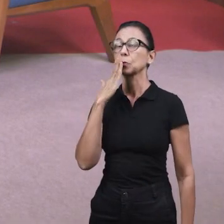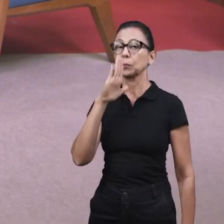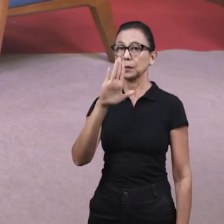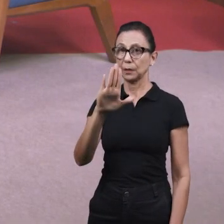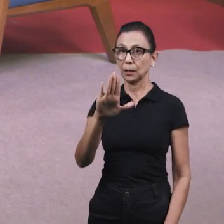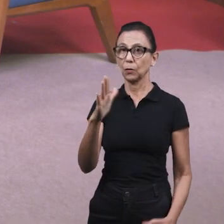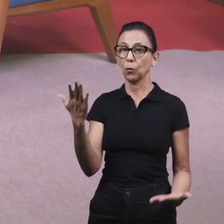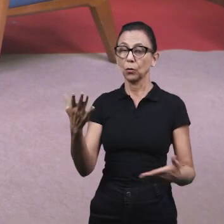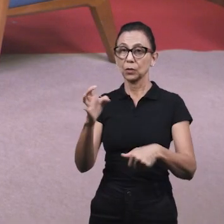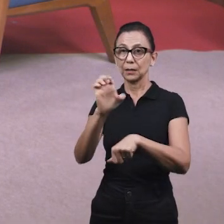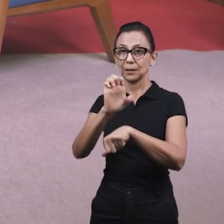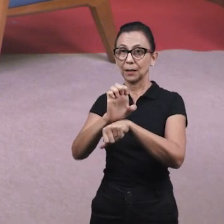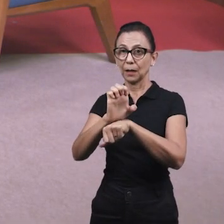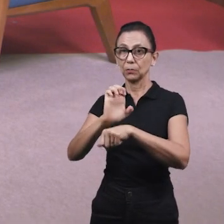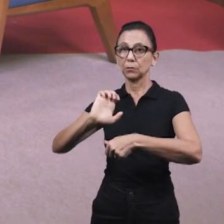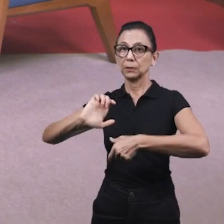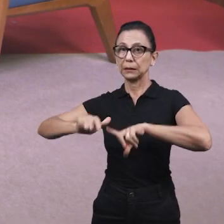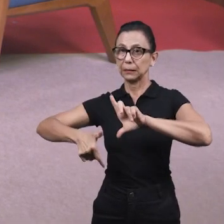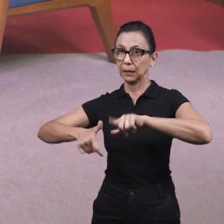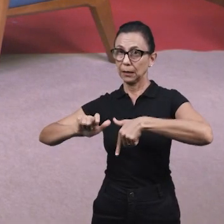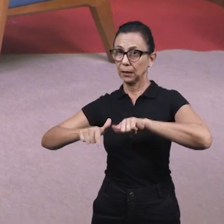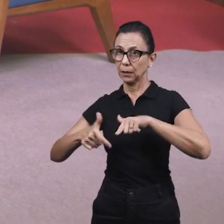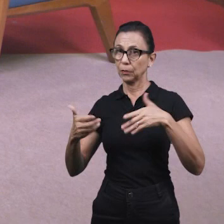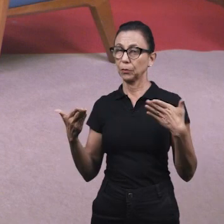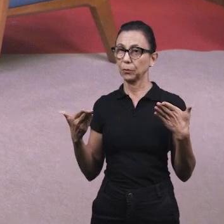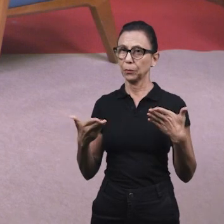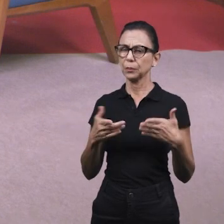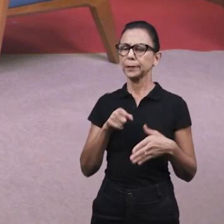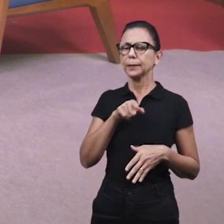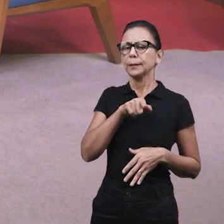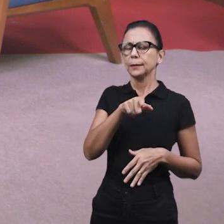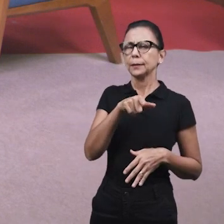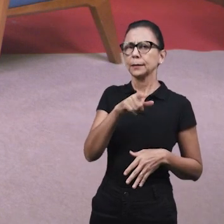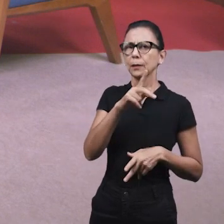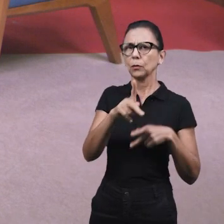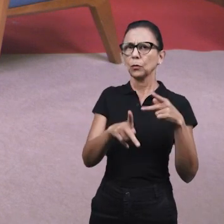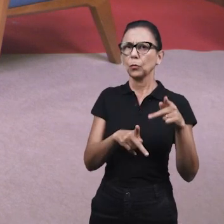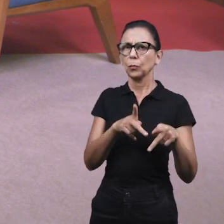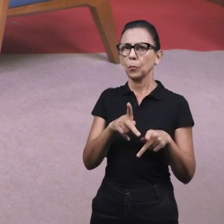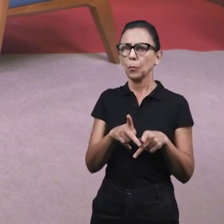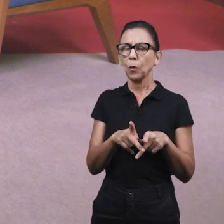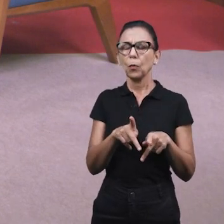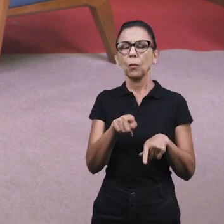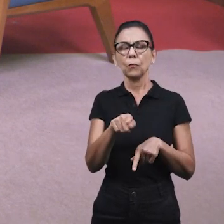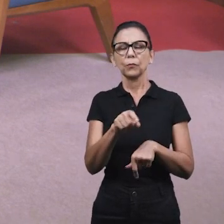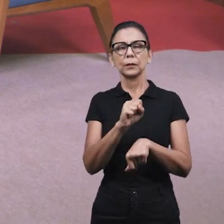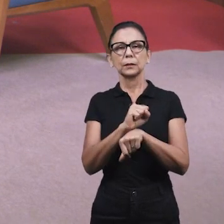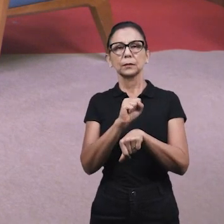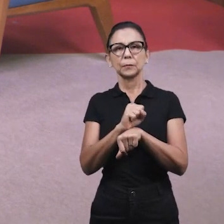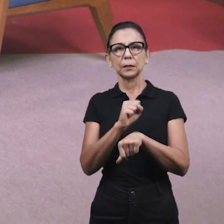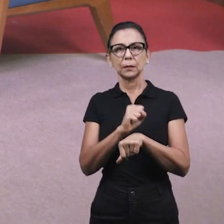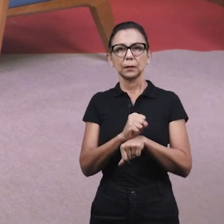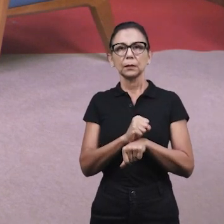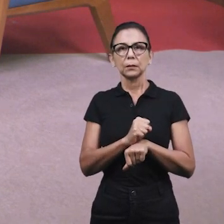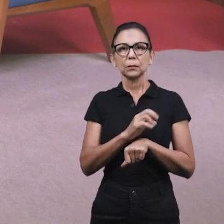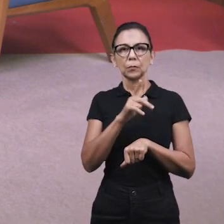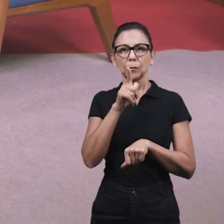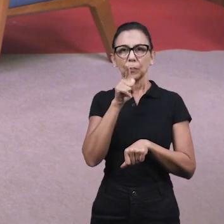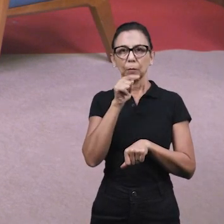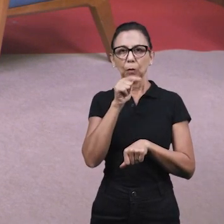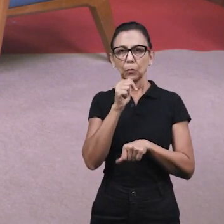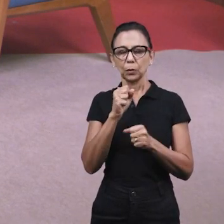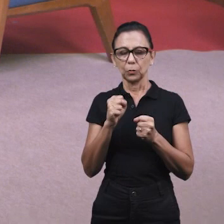hoje é o Estado de Israel, e se detém ali já para a travessia do